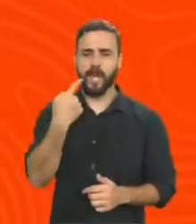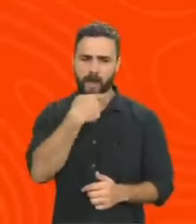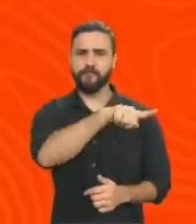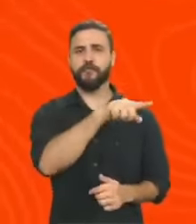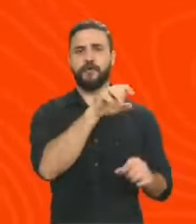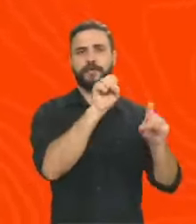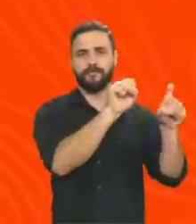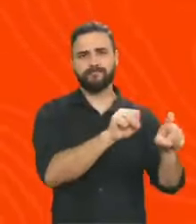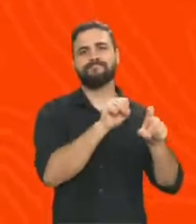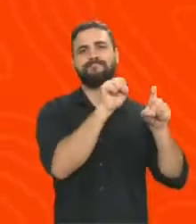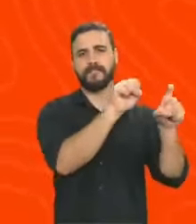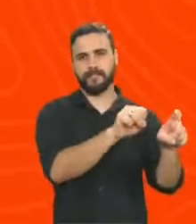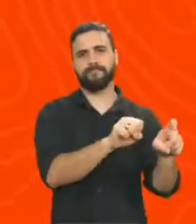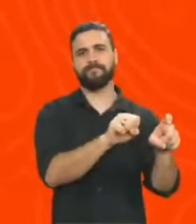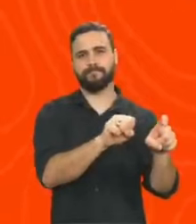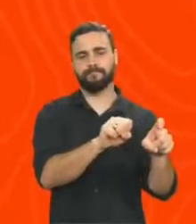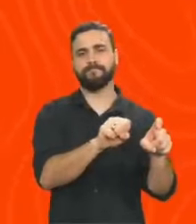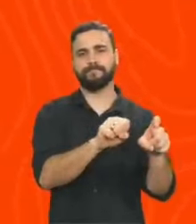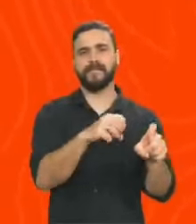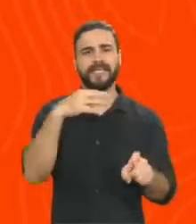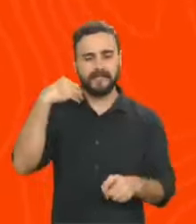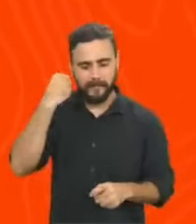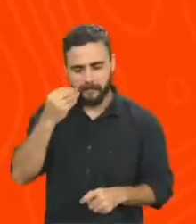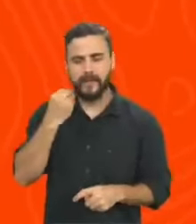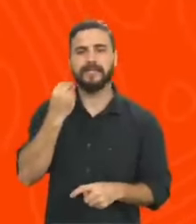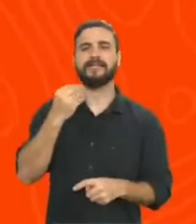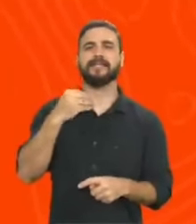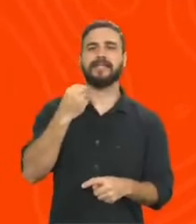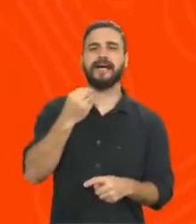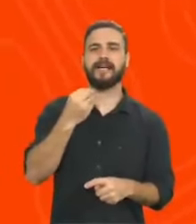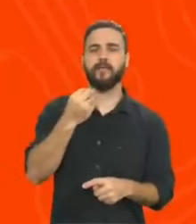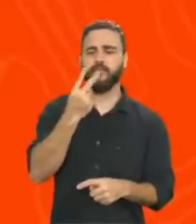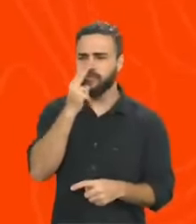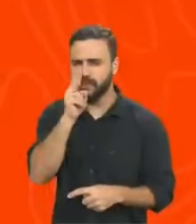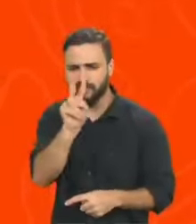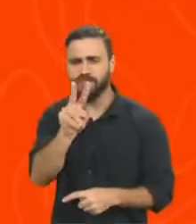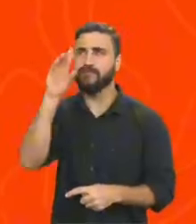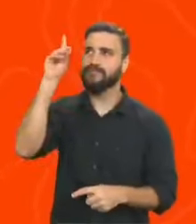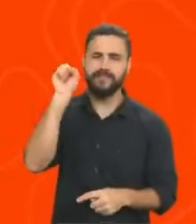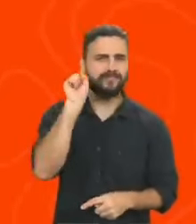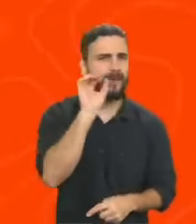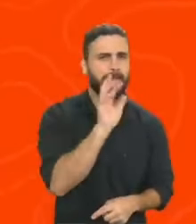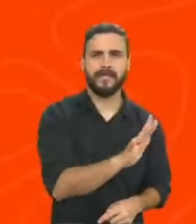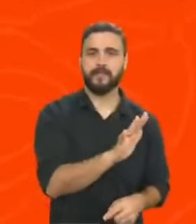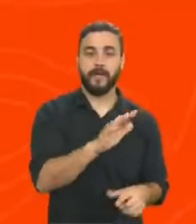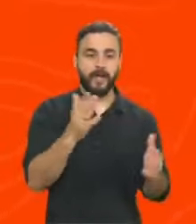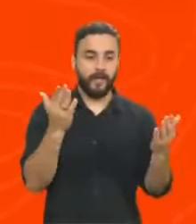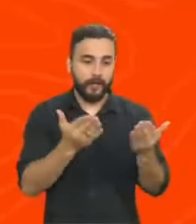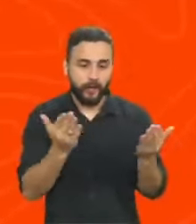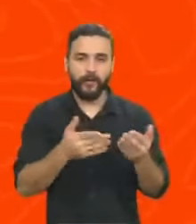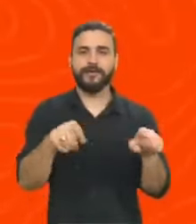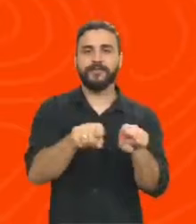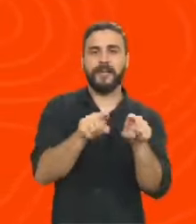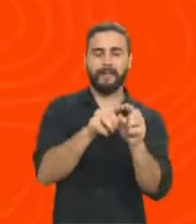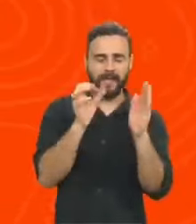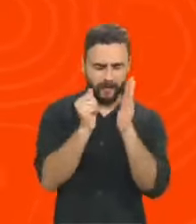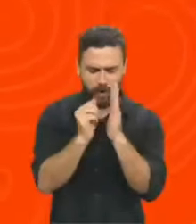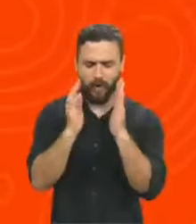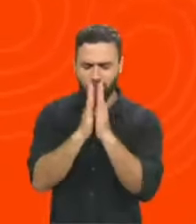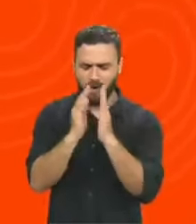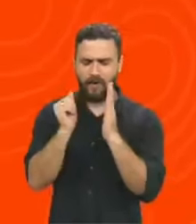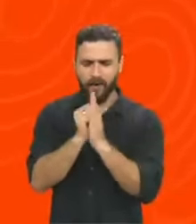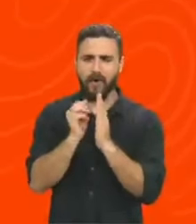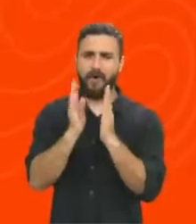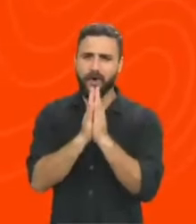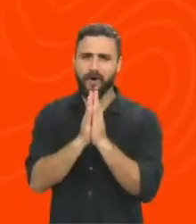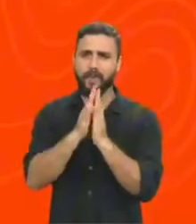que pisaram, experimentaram, viram e hoje oram não só pela região do